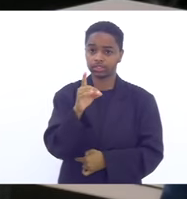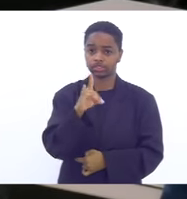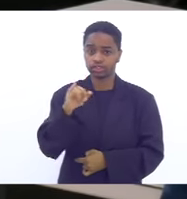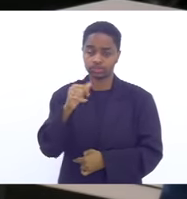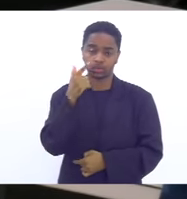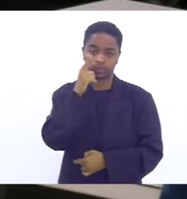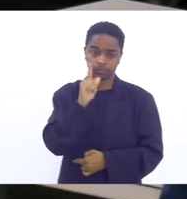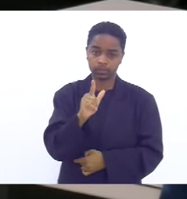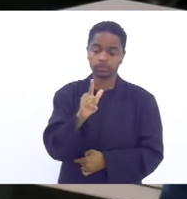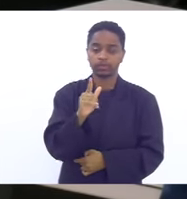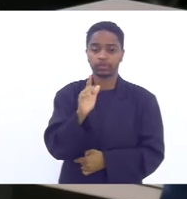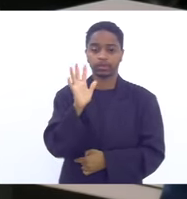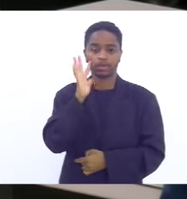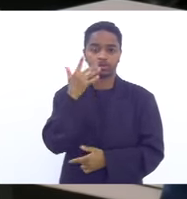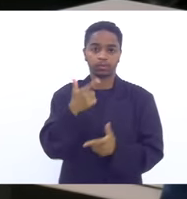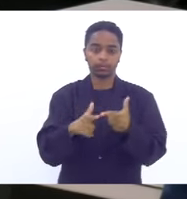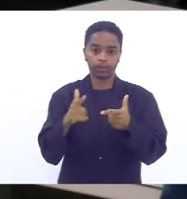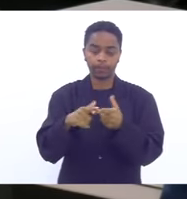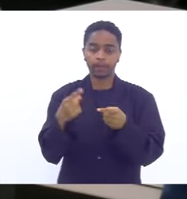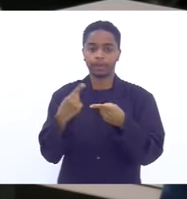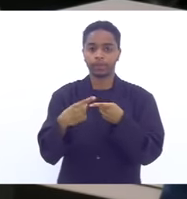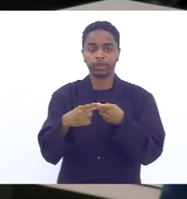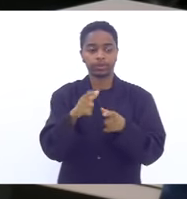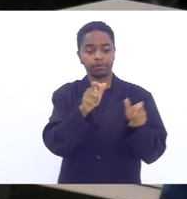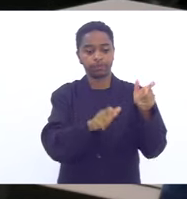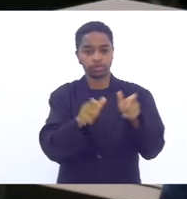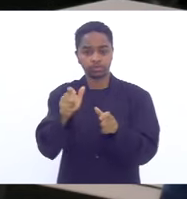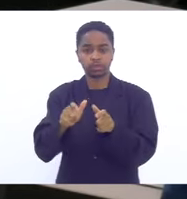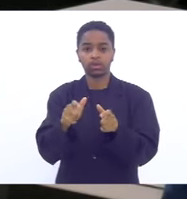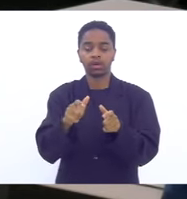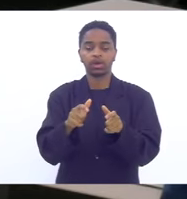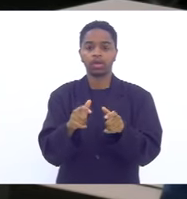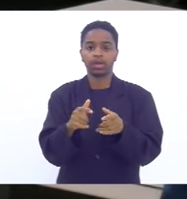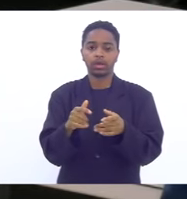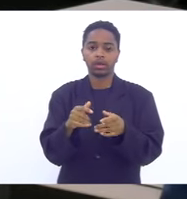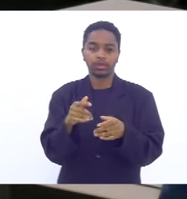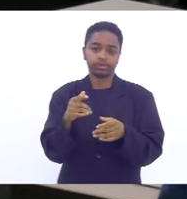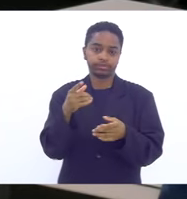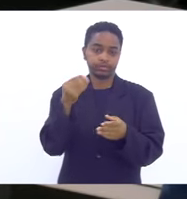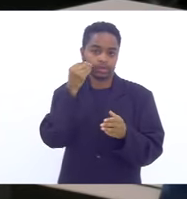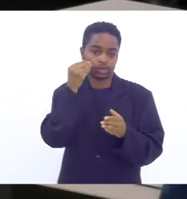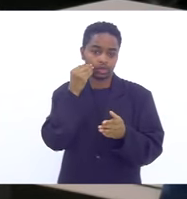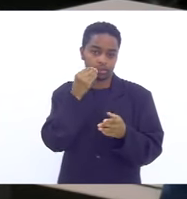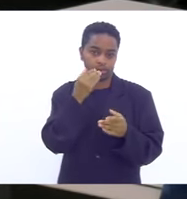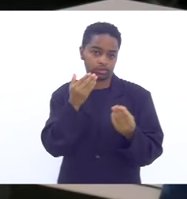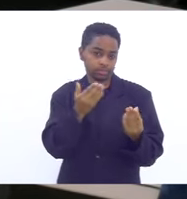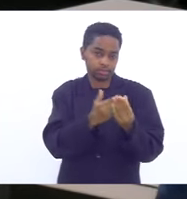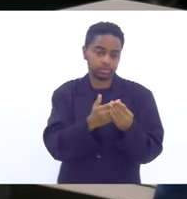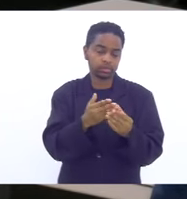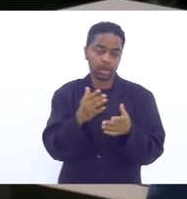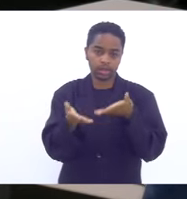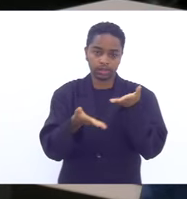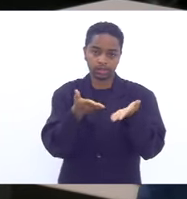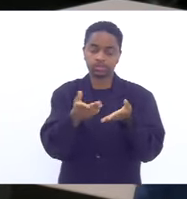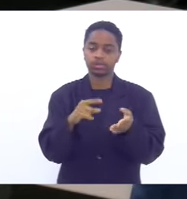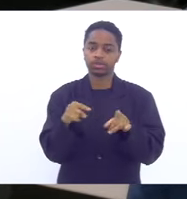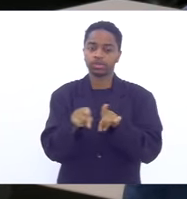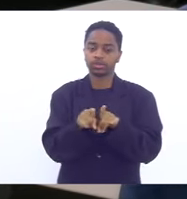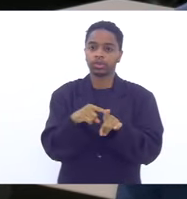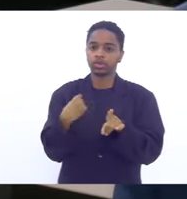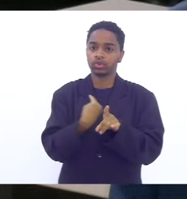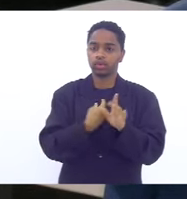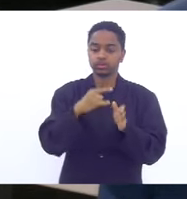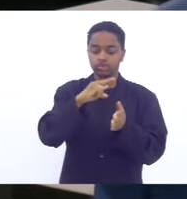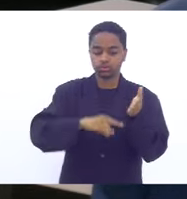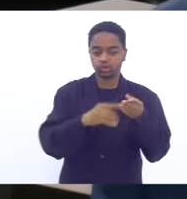resolver o problema, porque os moradores abriram um protocolo de atendimento, para atendimento, e nós reforçando com ofício,